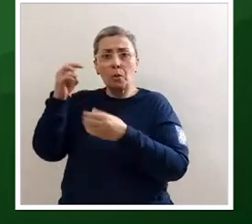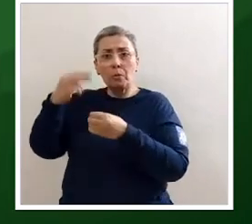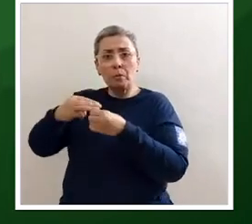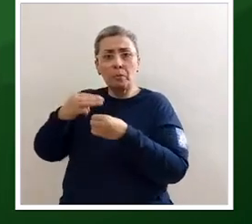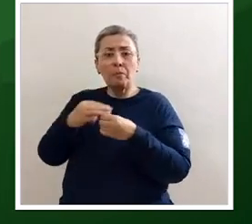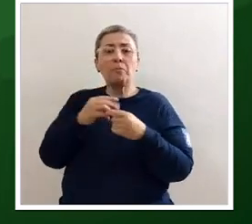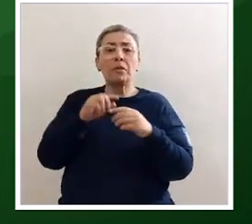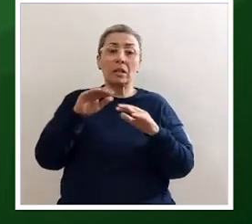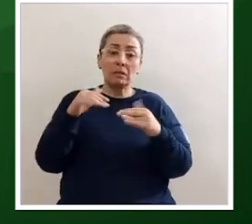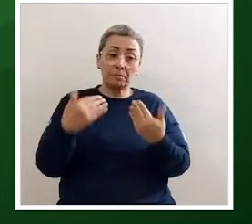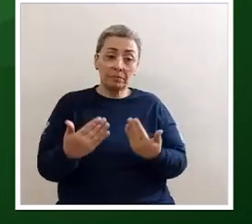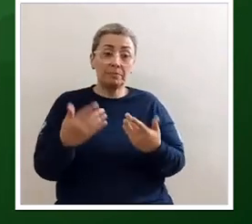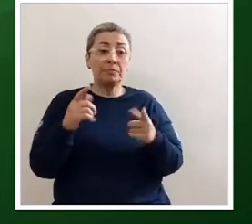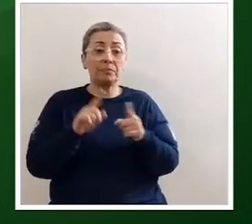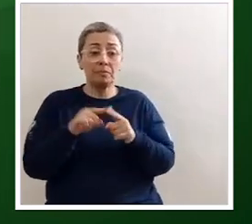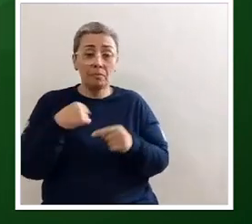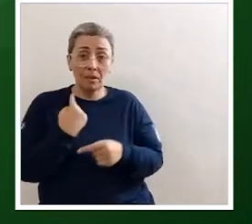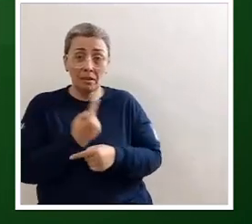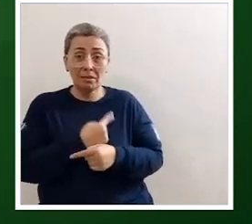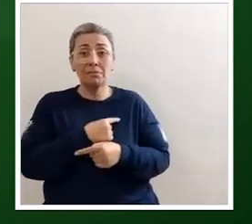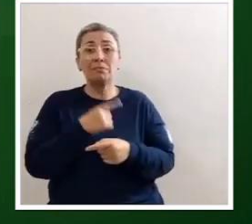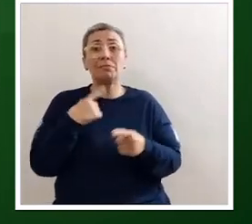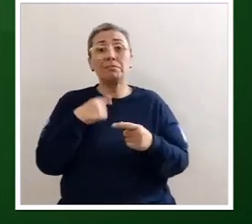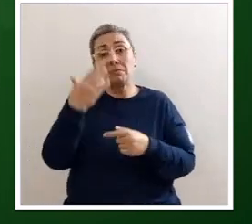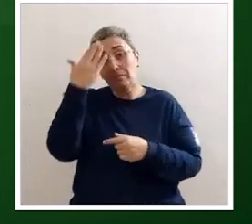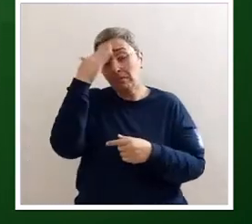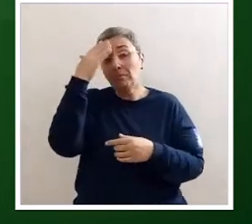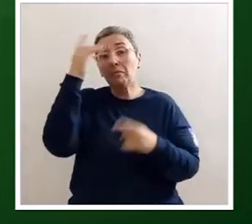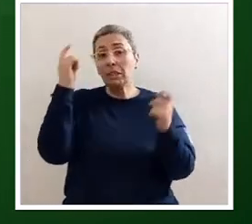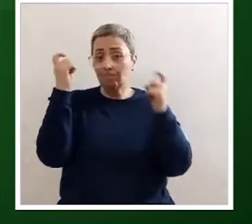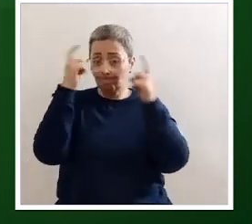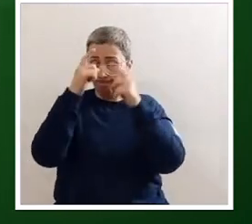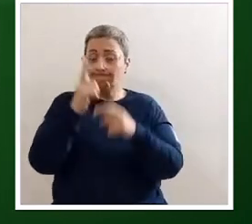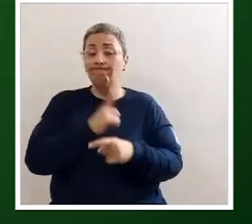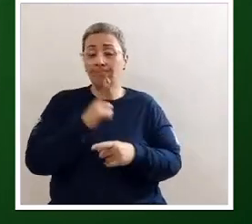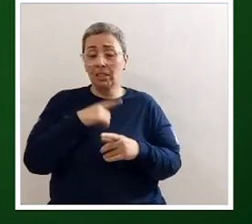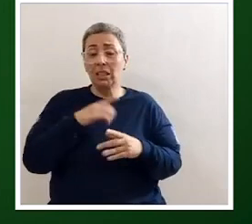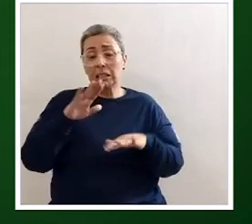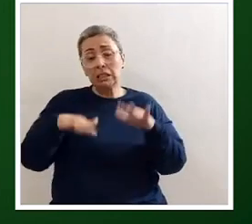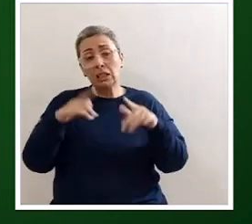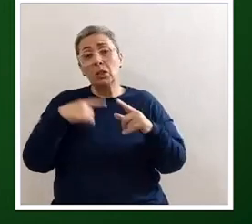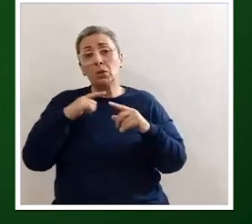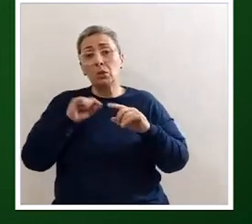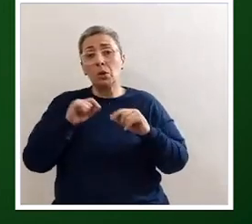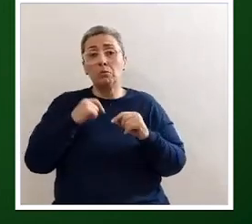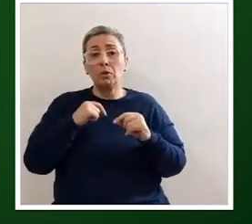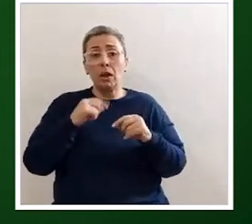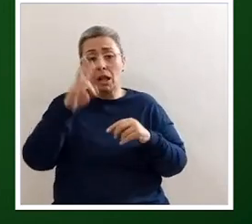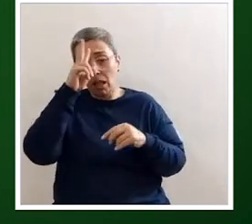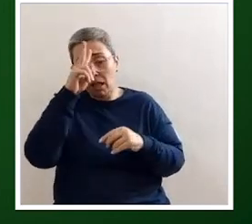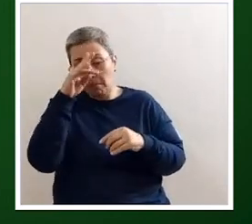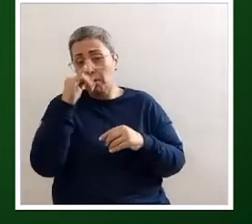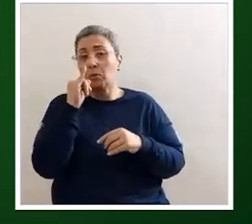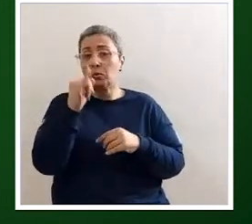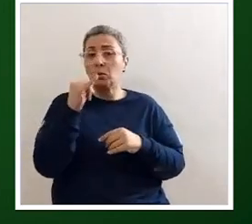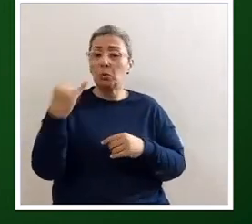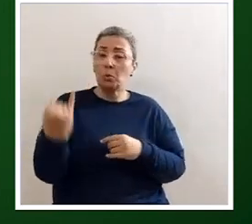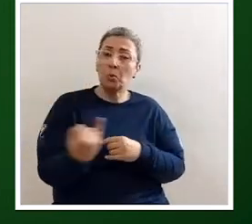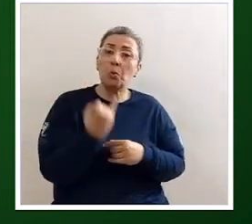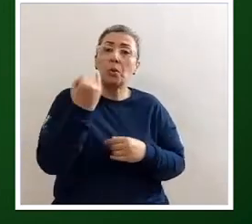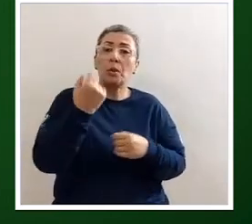então a gente entende essas dificuldades e aí a gente reforça a importância